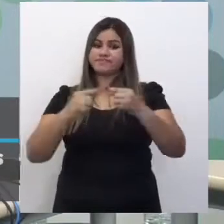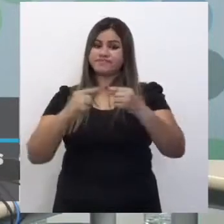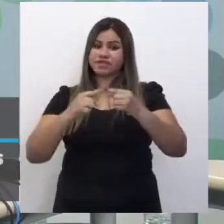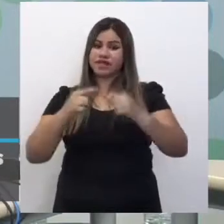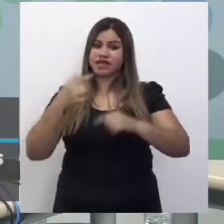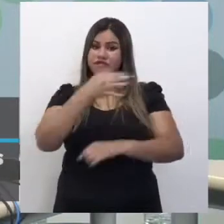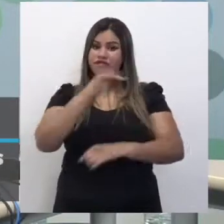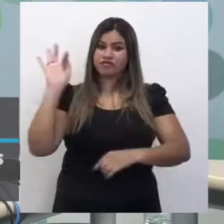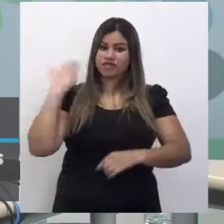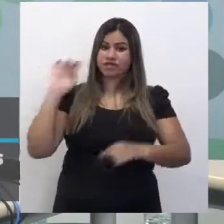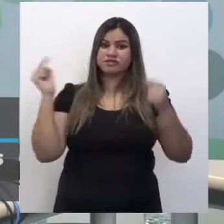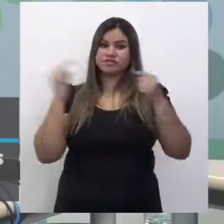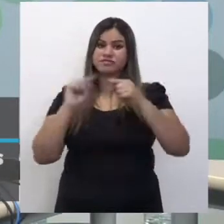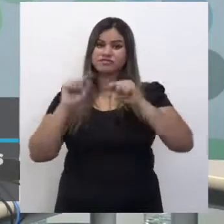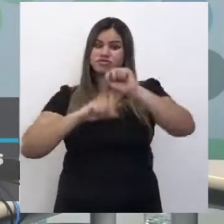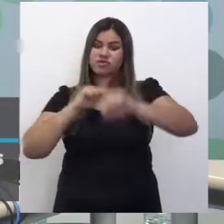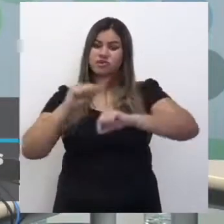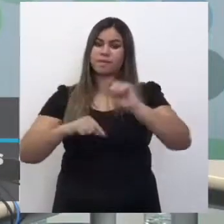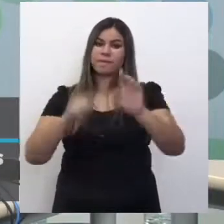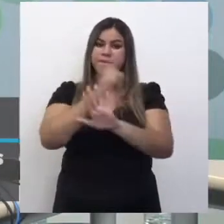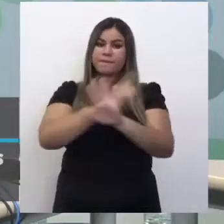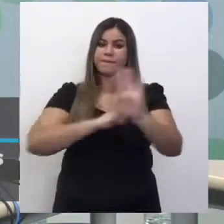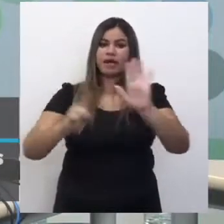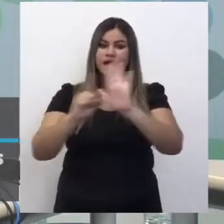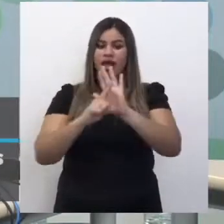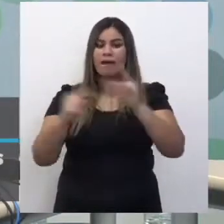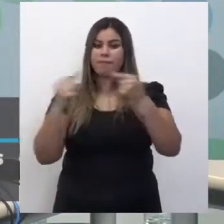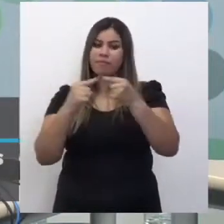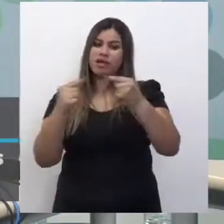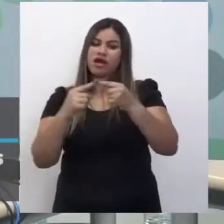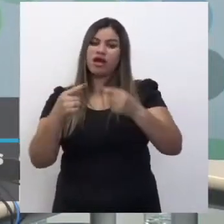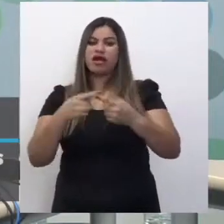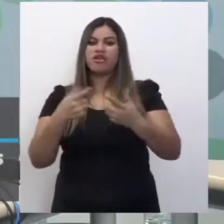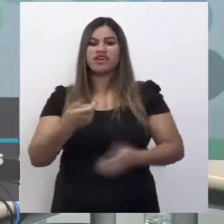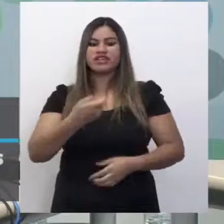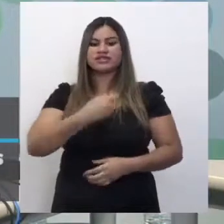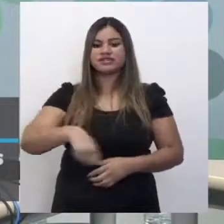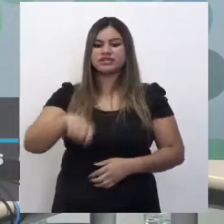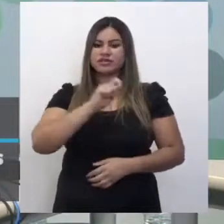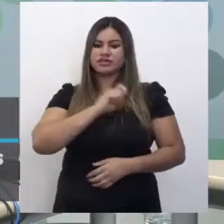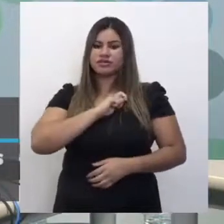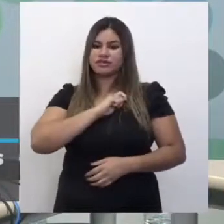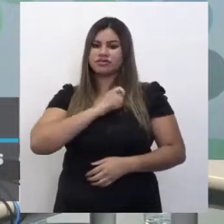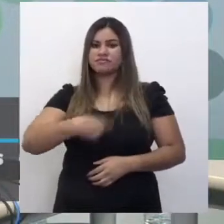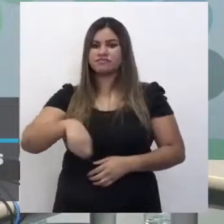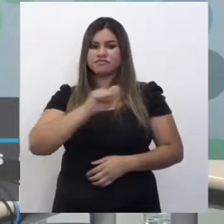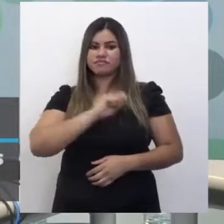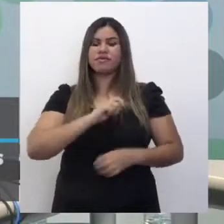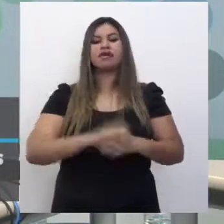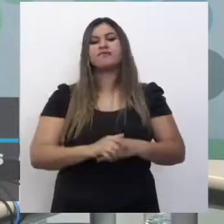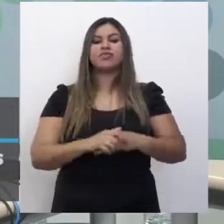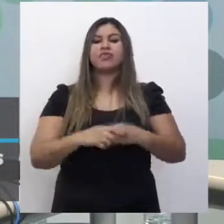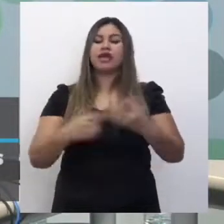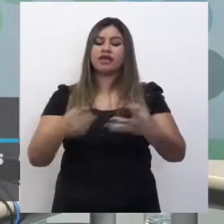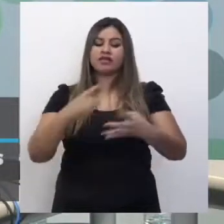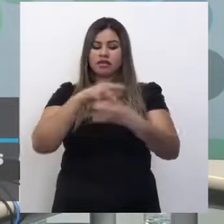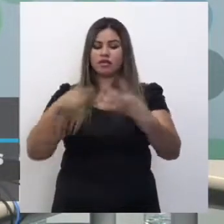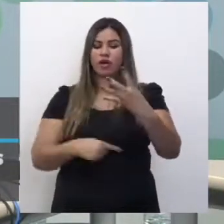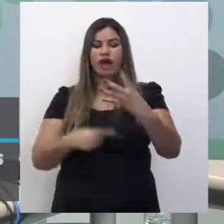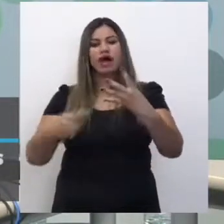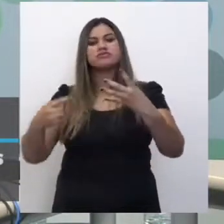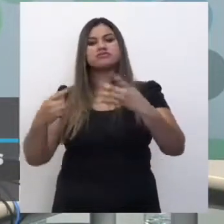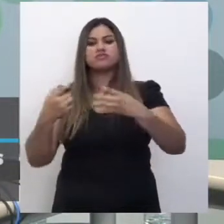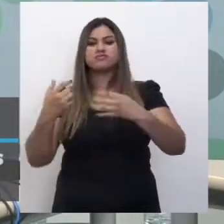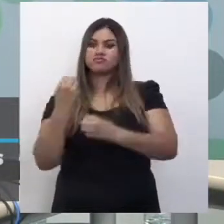vão protagonizar toda a cena política ali da modernidade, né? Vão ser aí as 4 grandes potências que